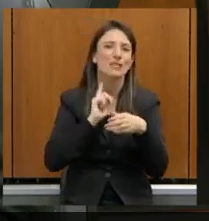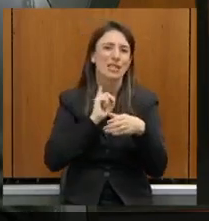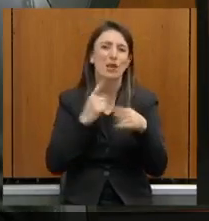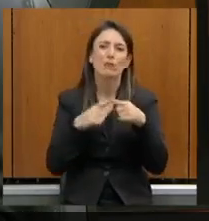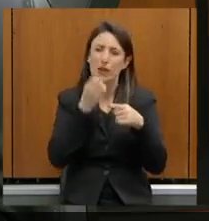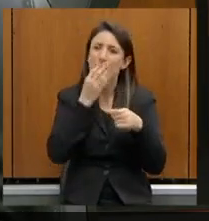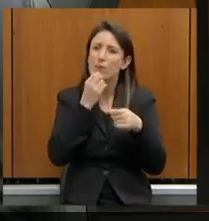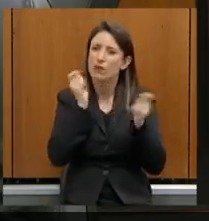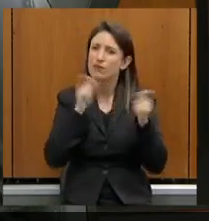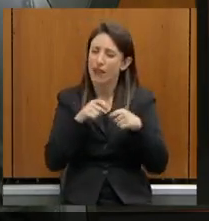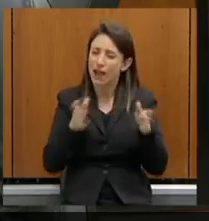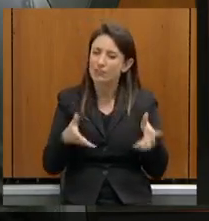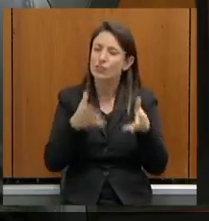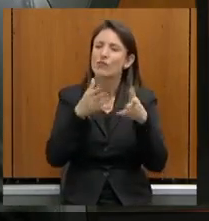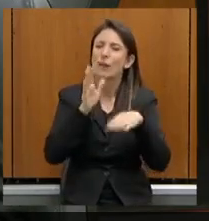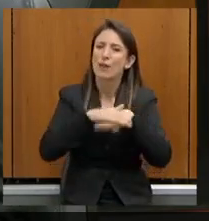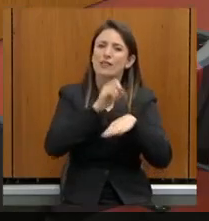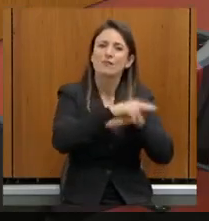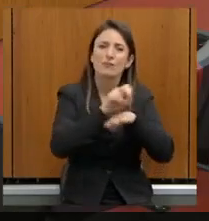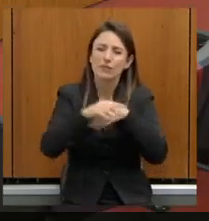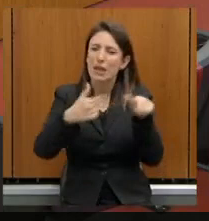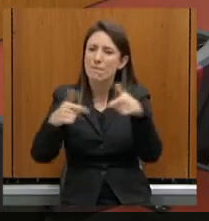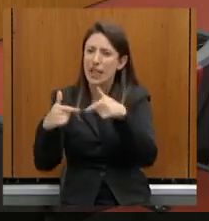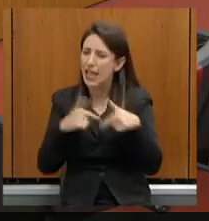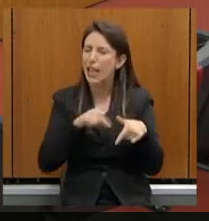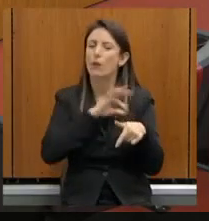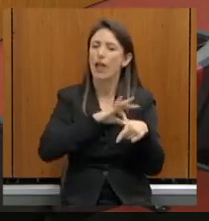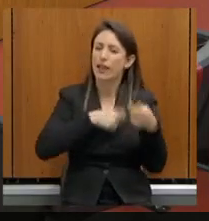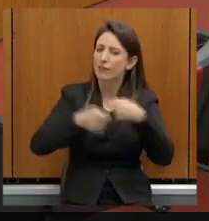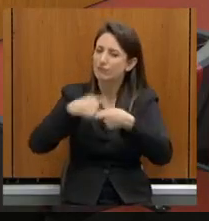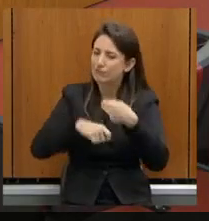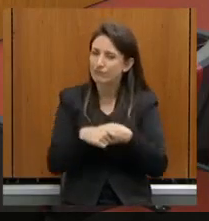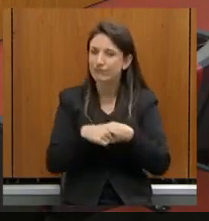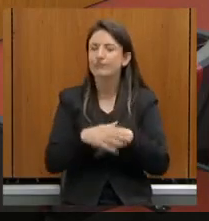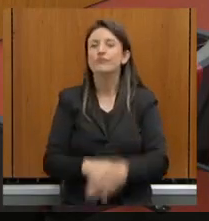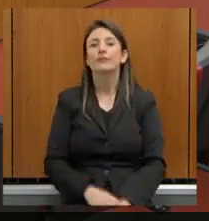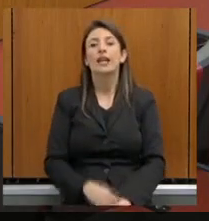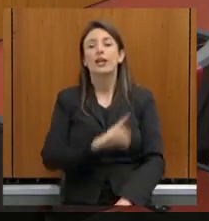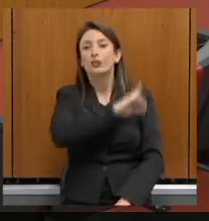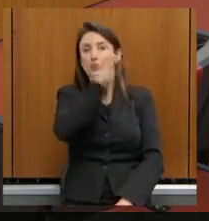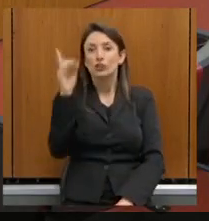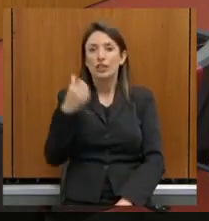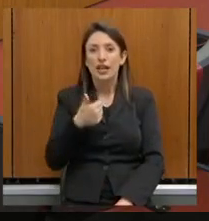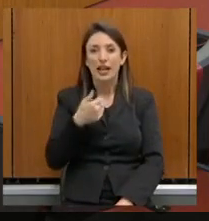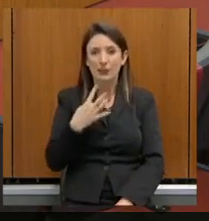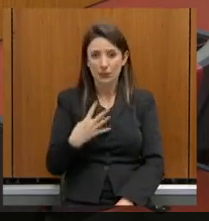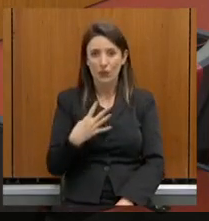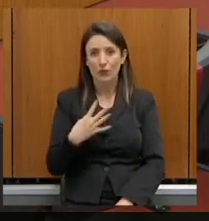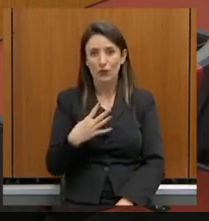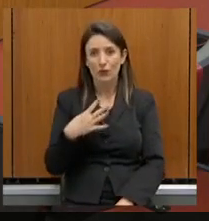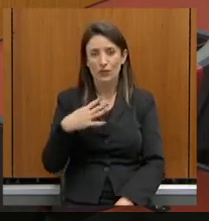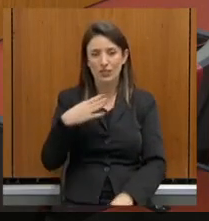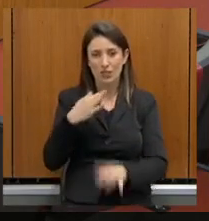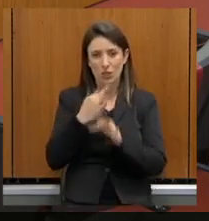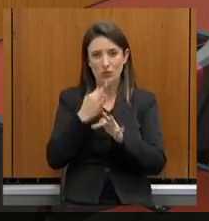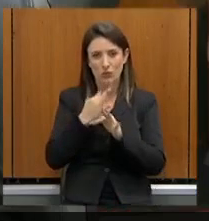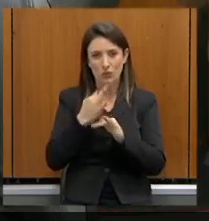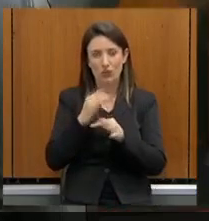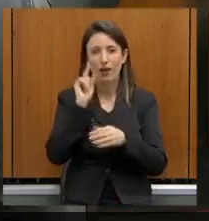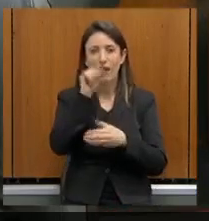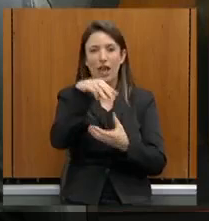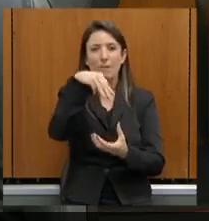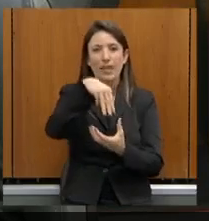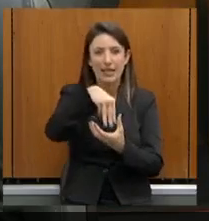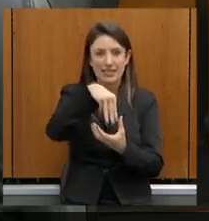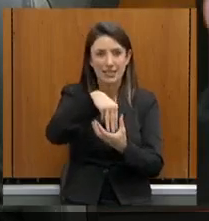em elaboração, e no dia 14 desse mês, no Mercado Central de Belo